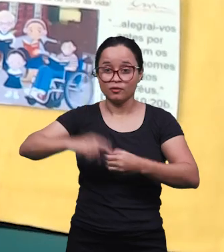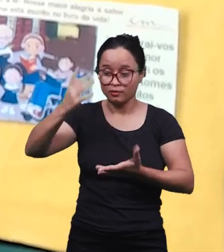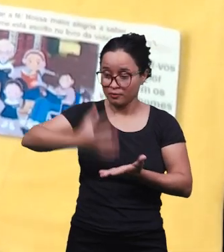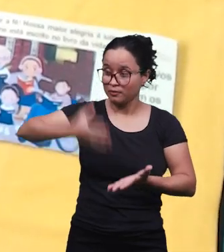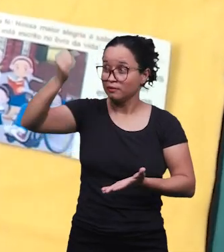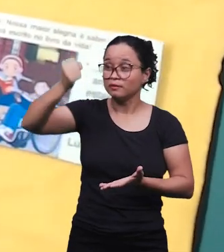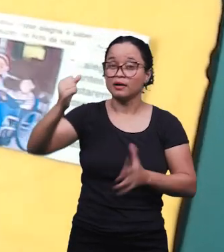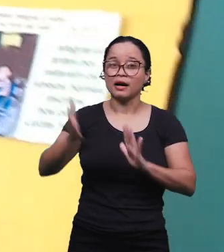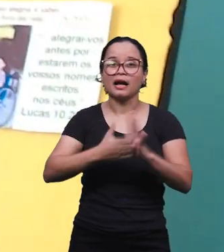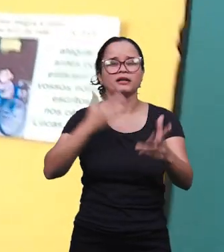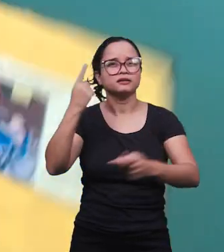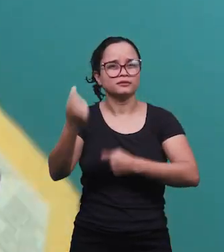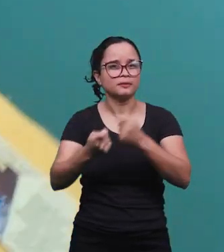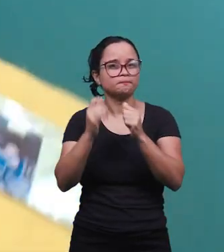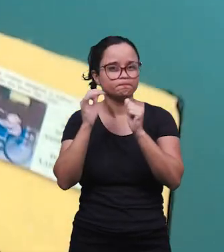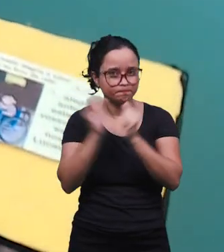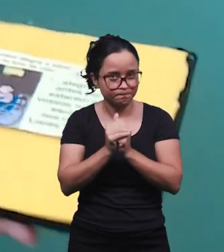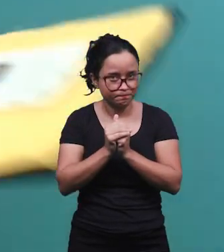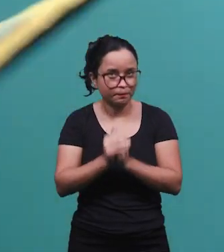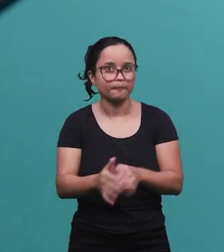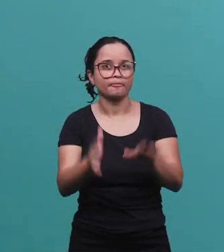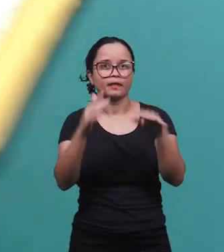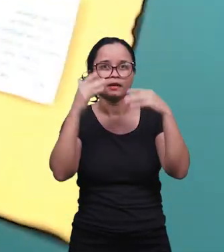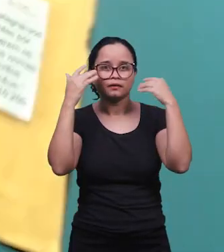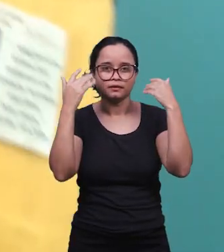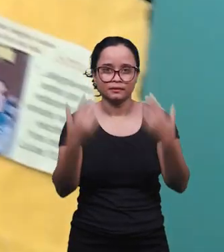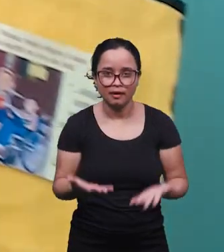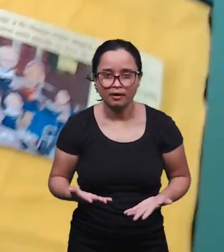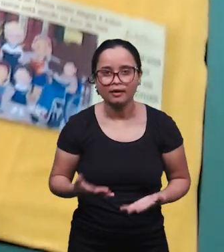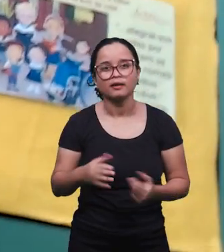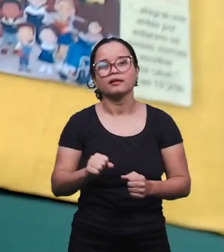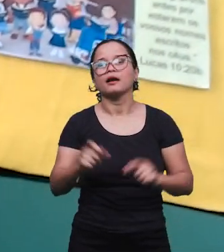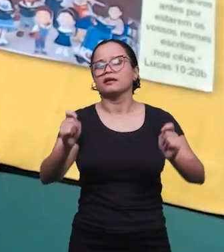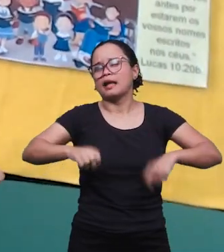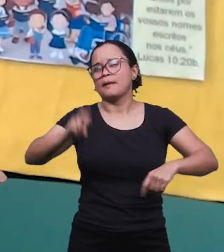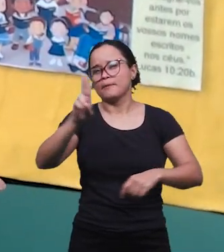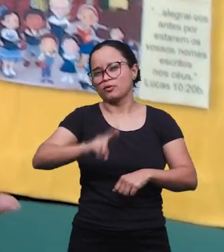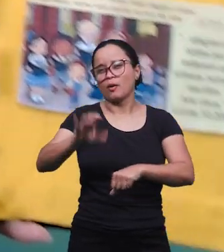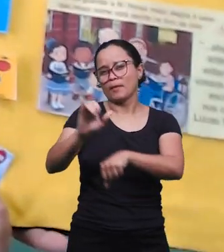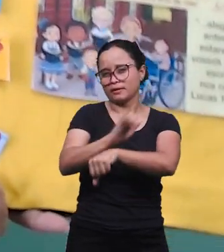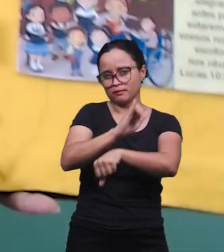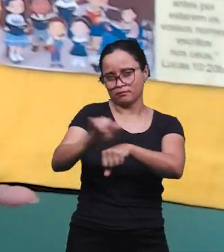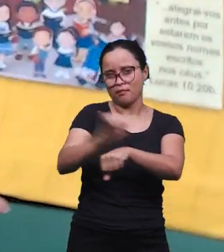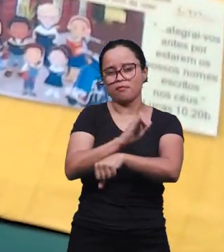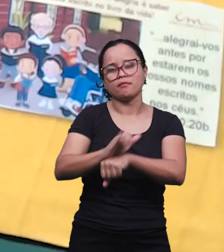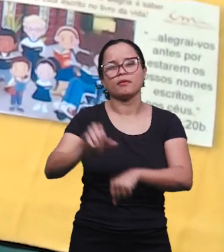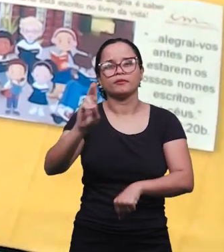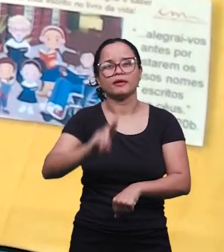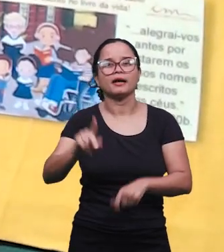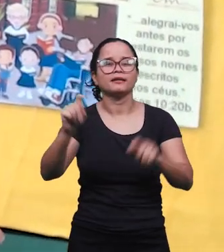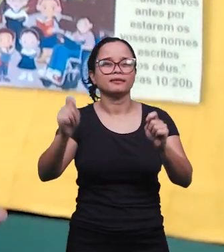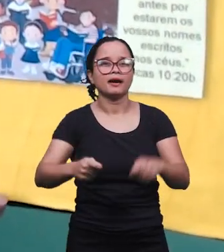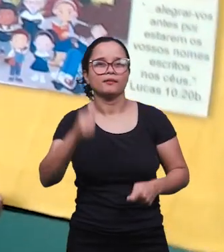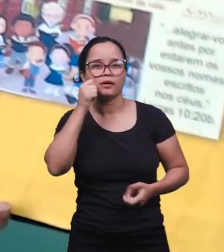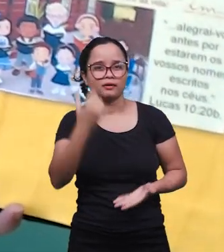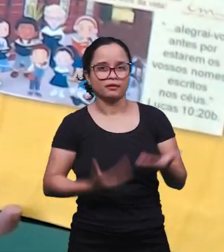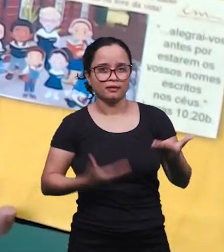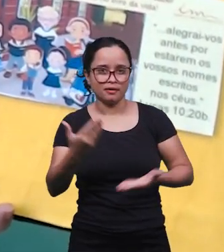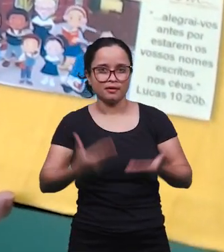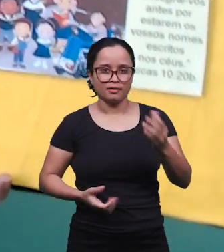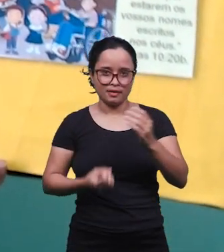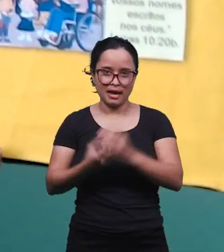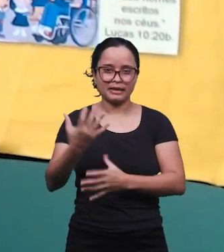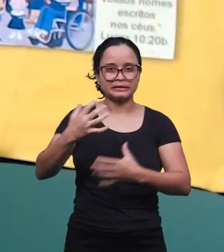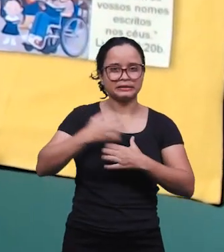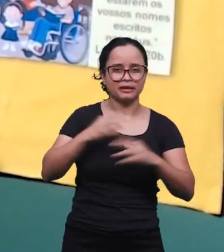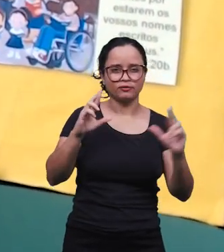buscar. Aleluias! Amém, irmãs? Então, esse aqui é um pequeno recurso que certamente as irmãs vão poder